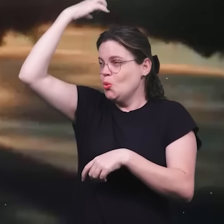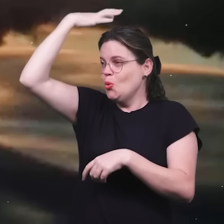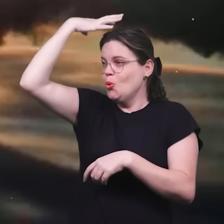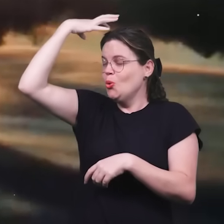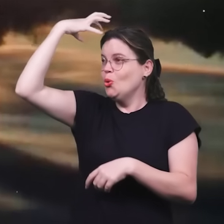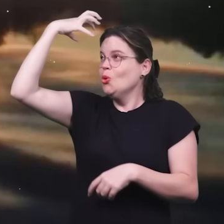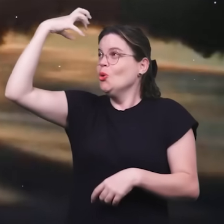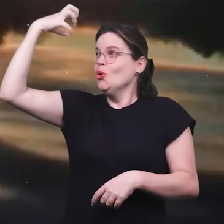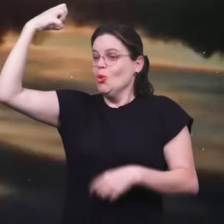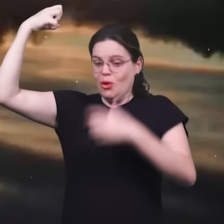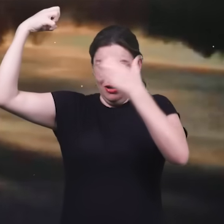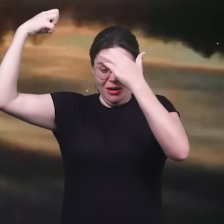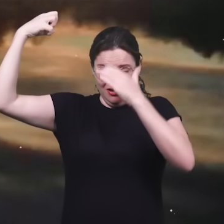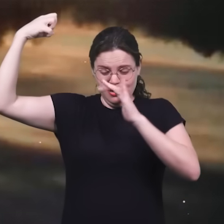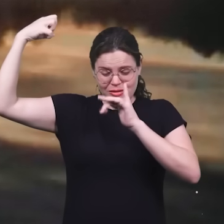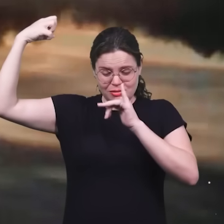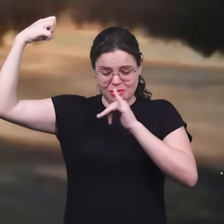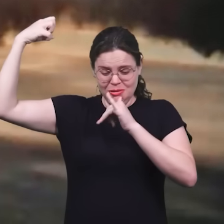sou